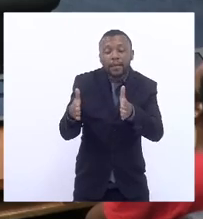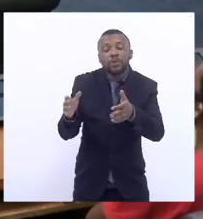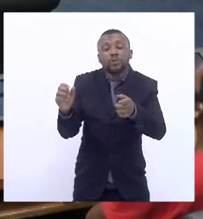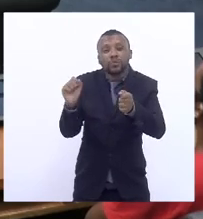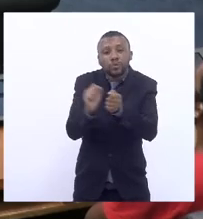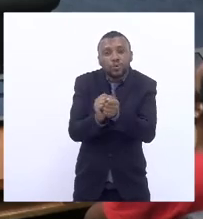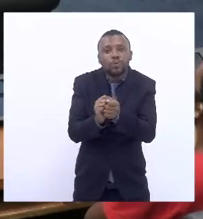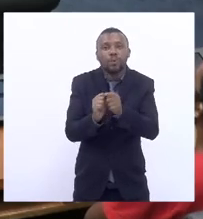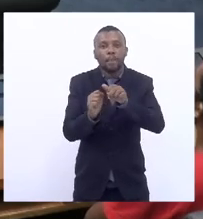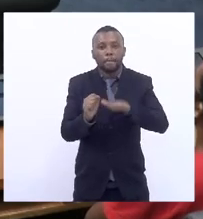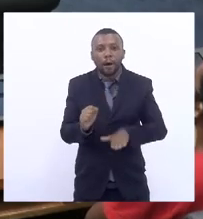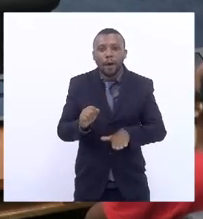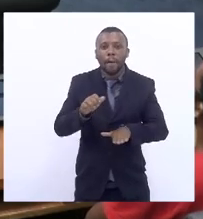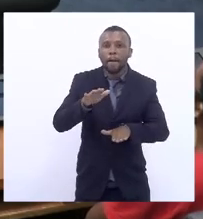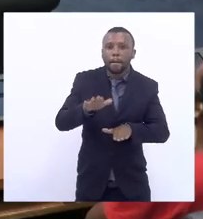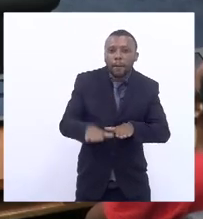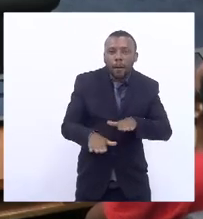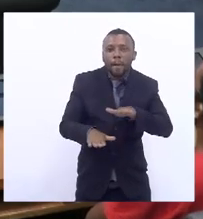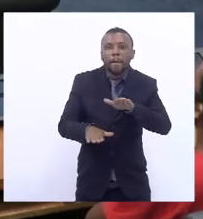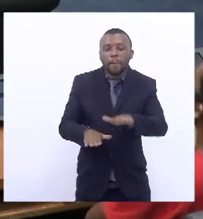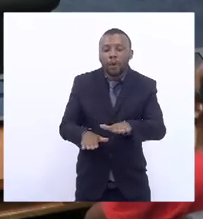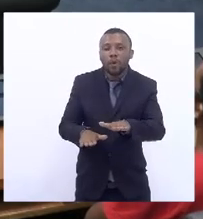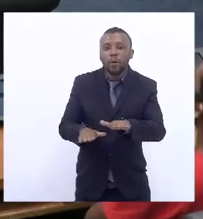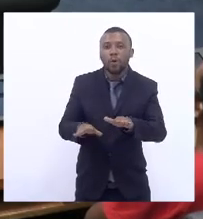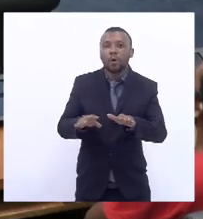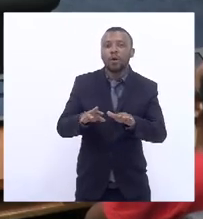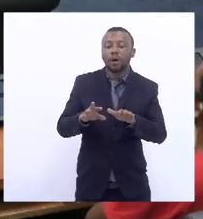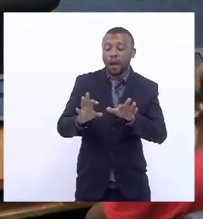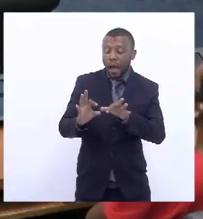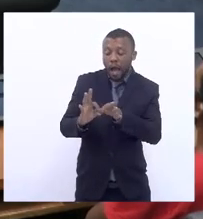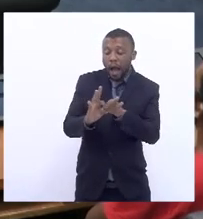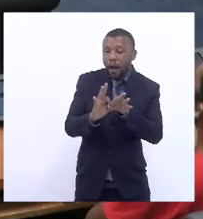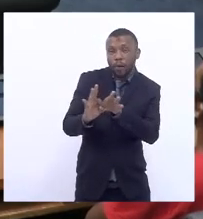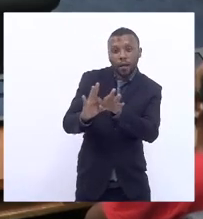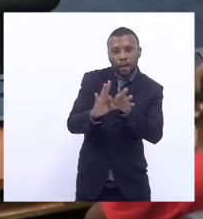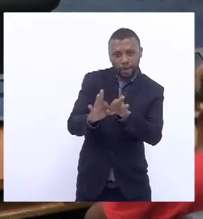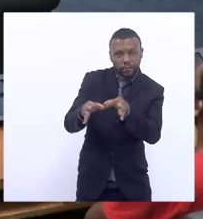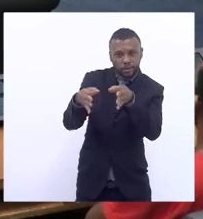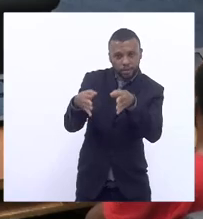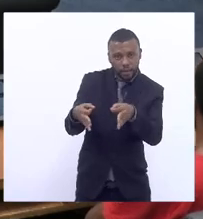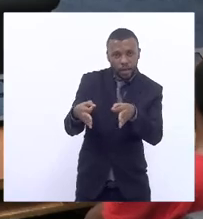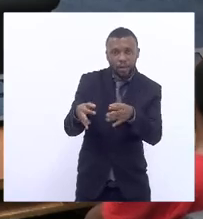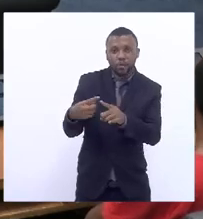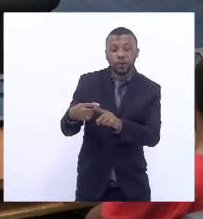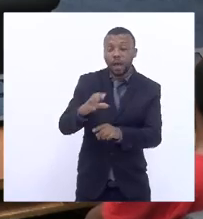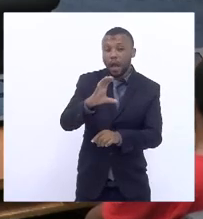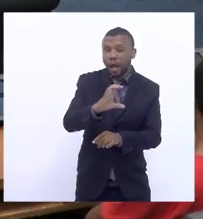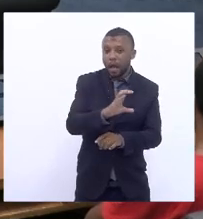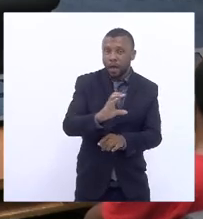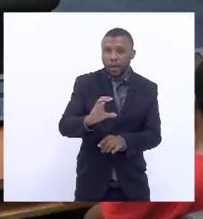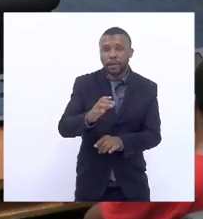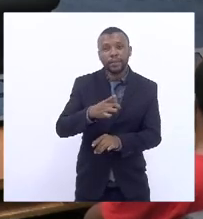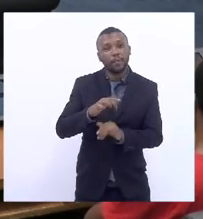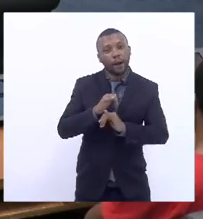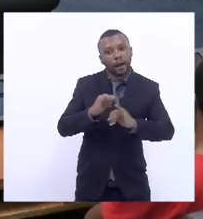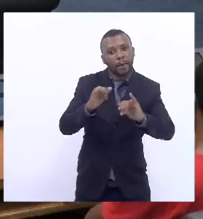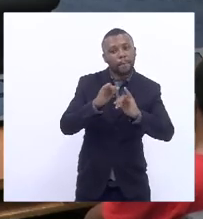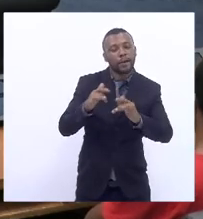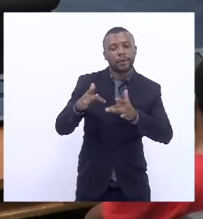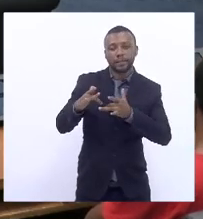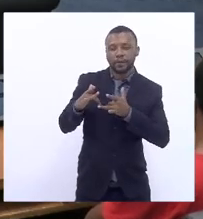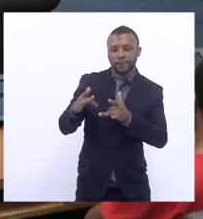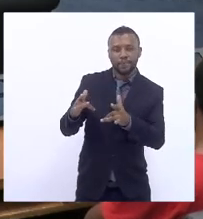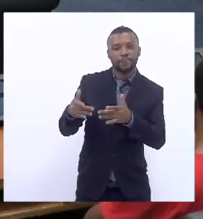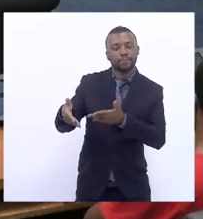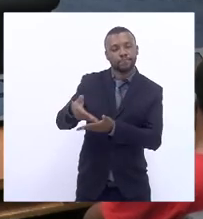não adiante de vocês, mas ao lado. E a igreja, quando tem uma campanha da fraternidade, como disse